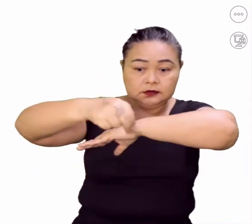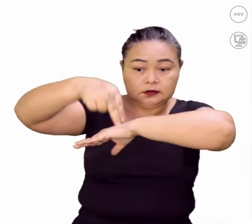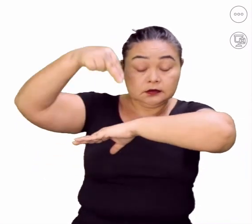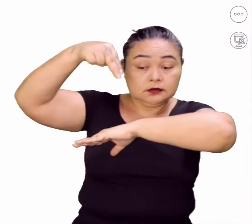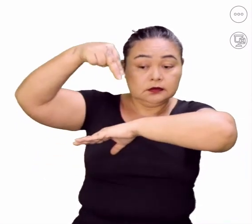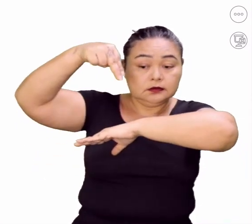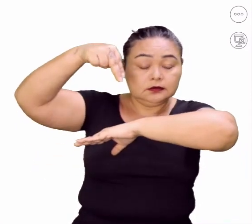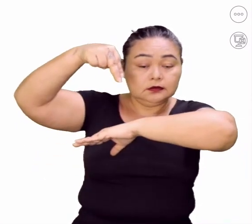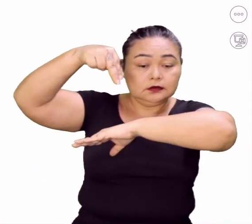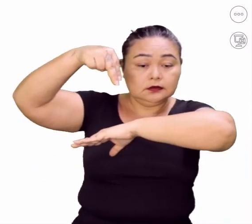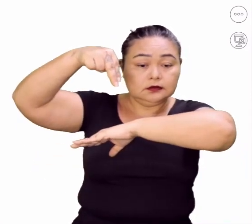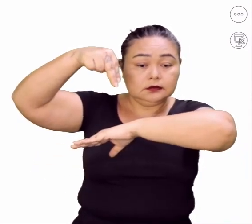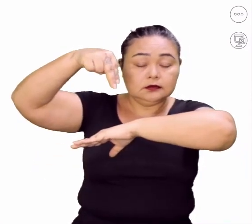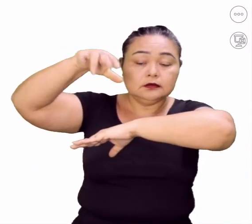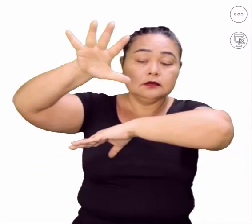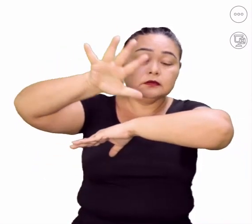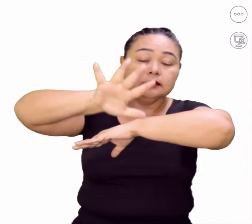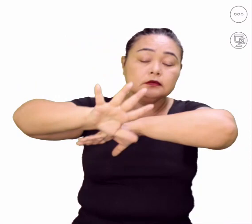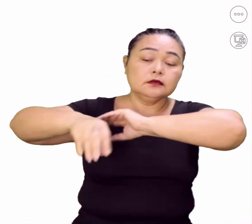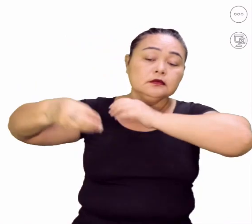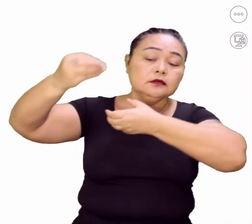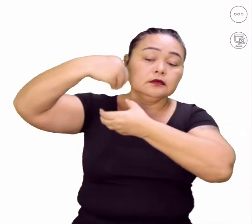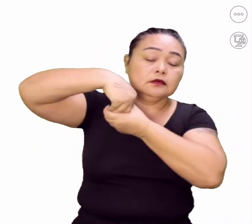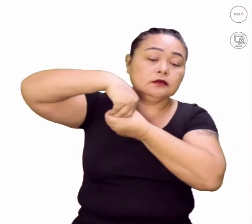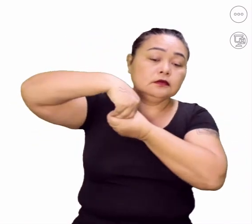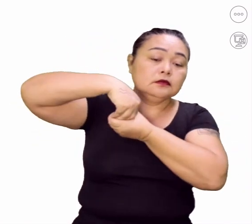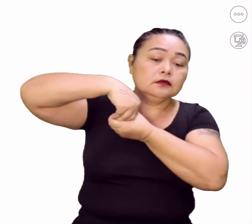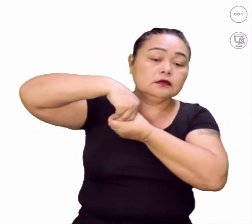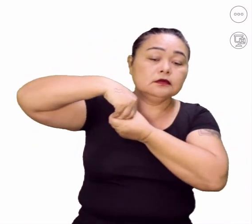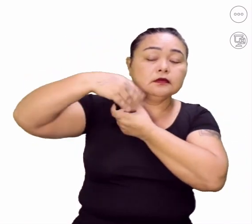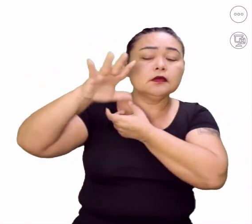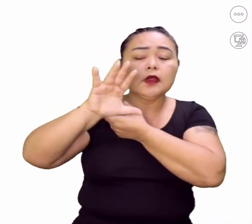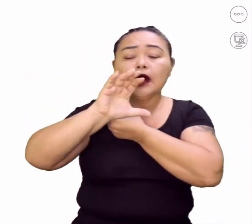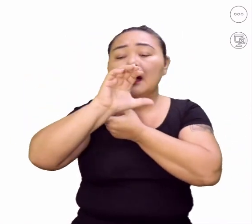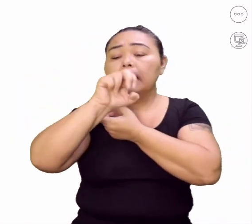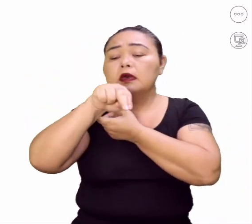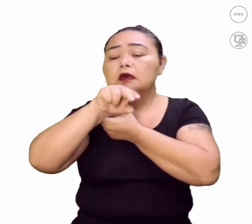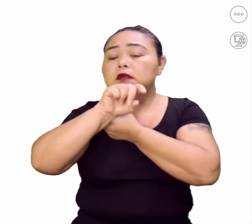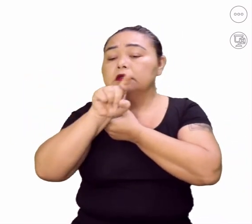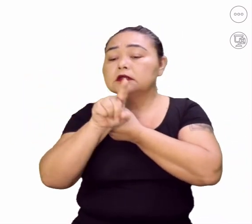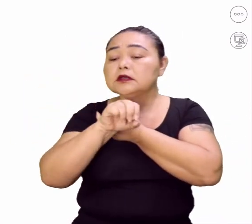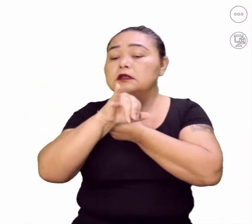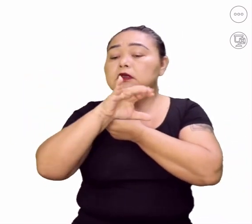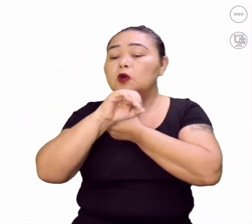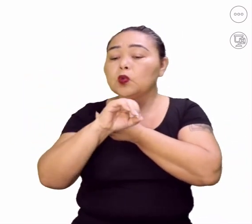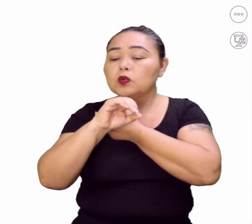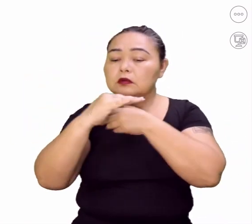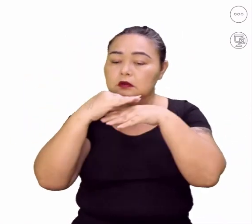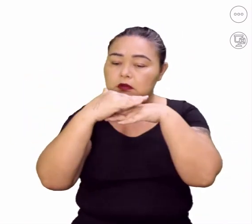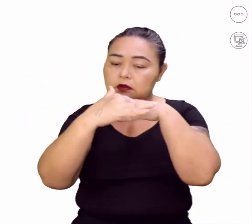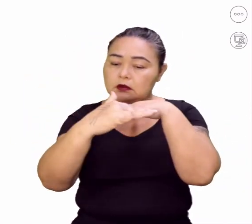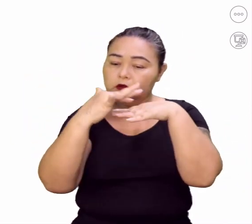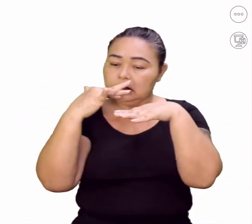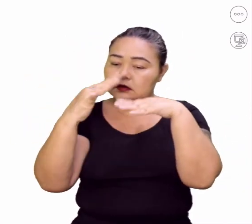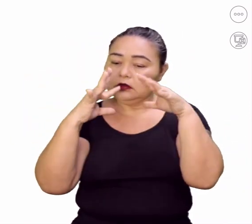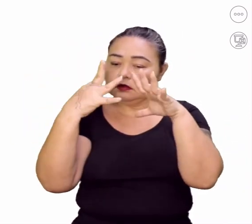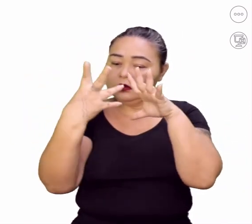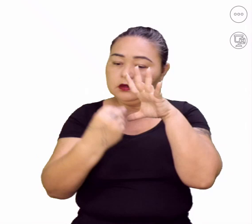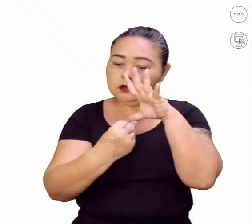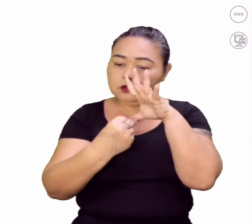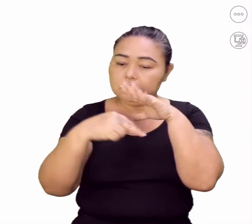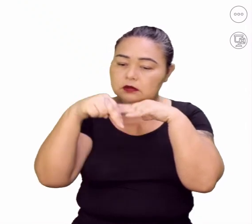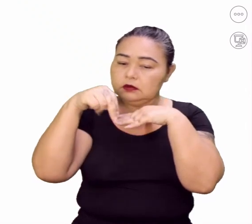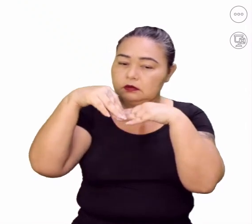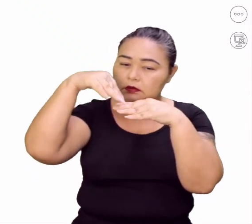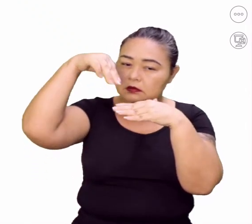norte, a região que pertence aí lá do Cenozoico, que é a bacia, né, sedimentar amazônica que a gente vê aqui no extremo